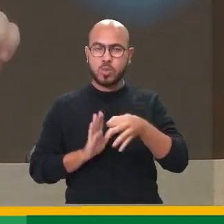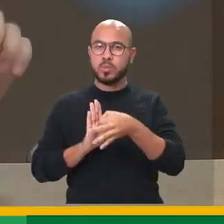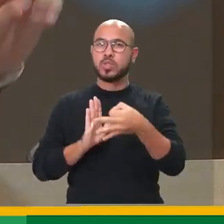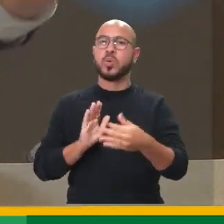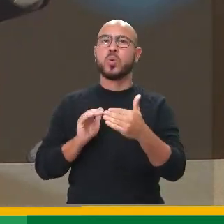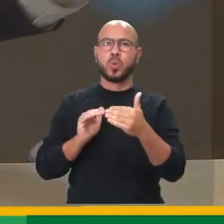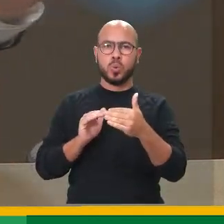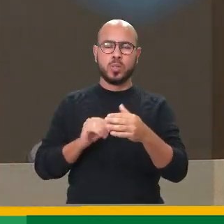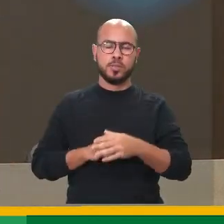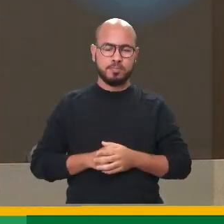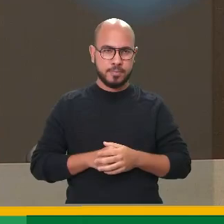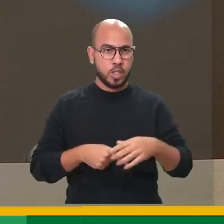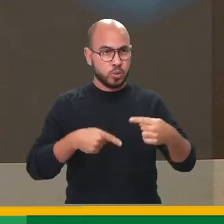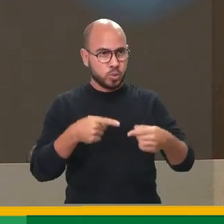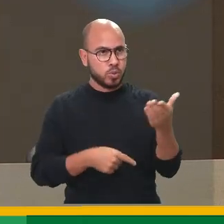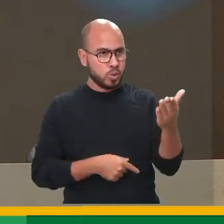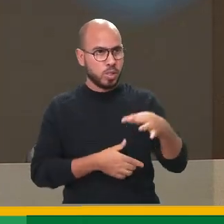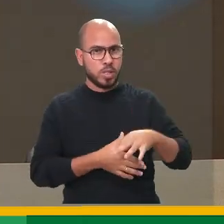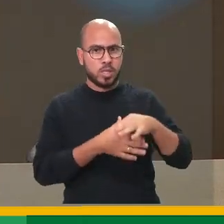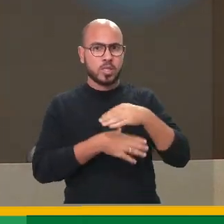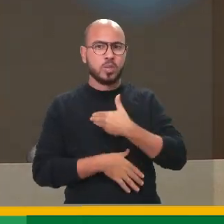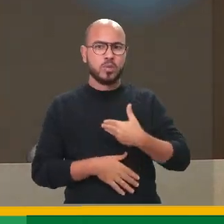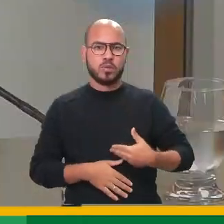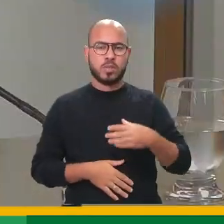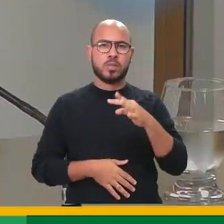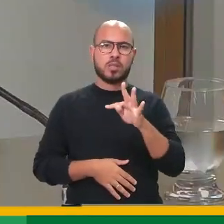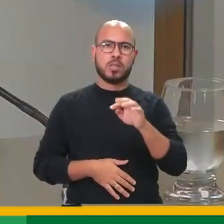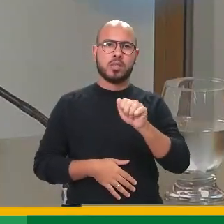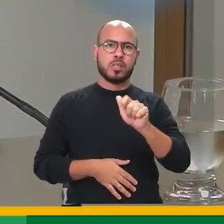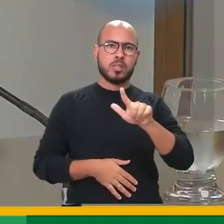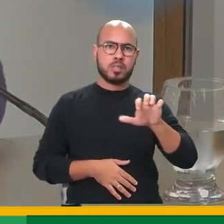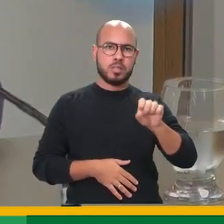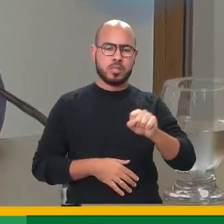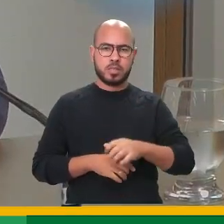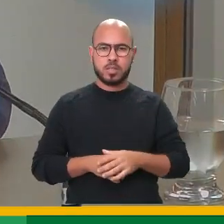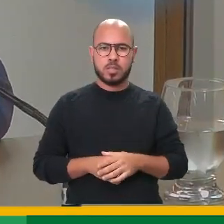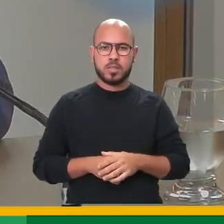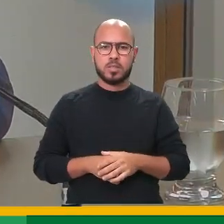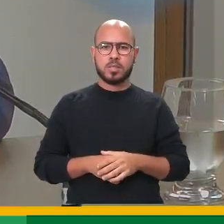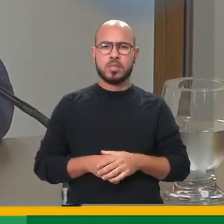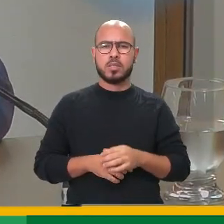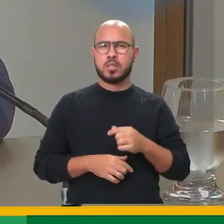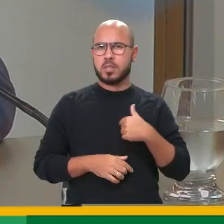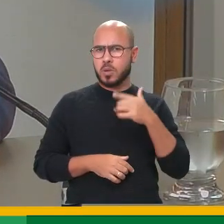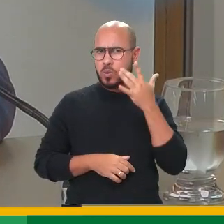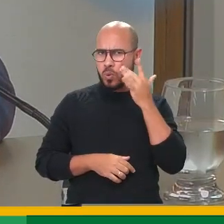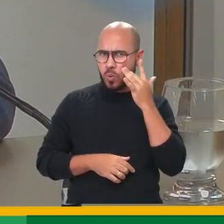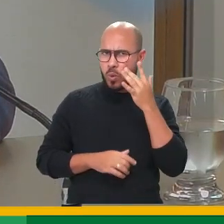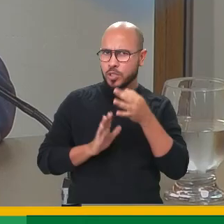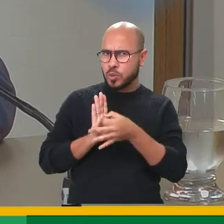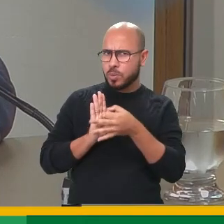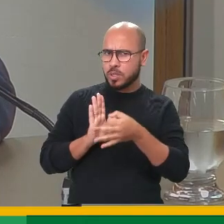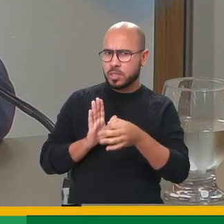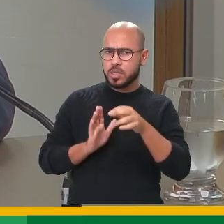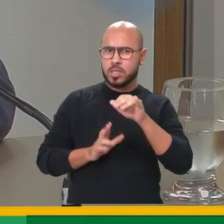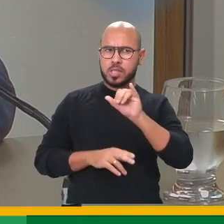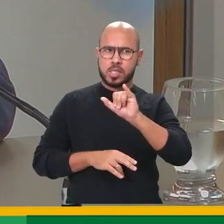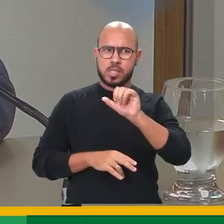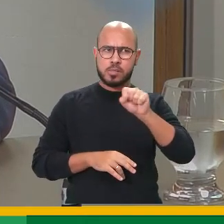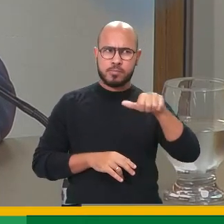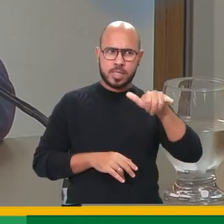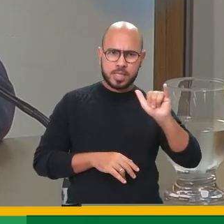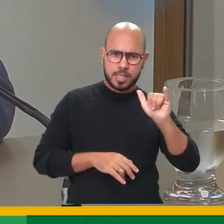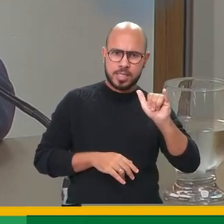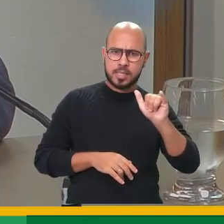para discutir a matéria o líder do governo deputado é só eu acho que é o i que tá aqui na Minha pauta tá presidente